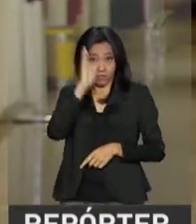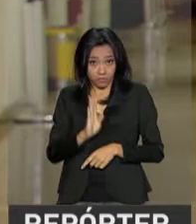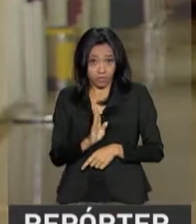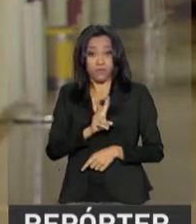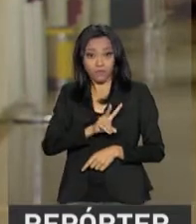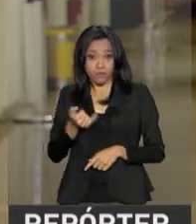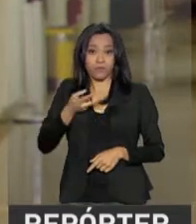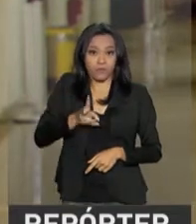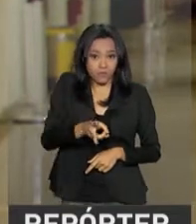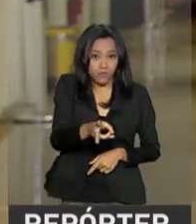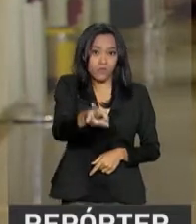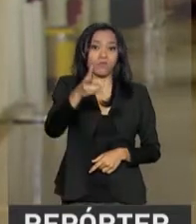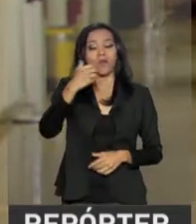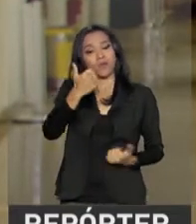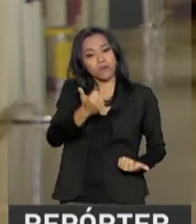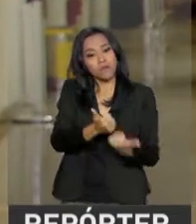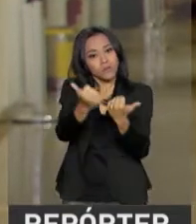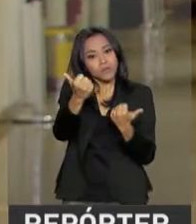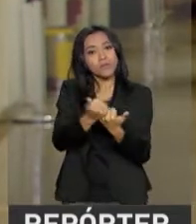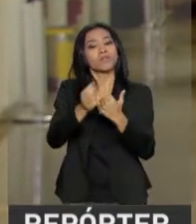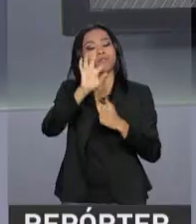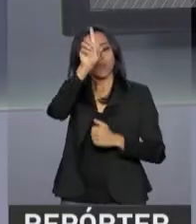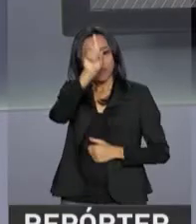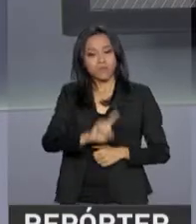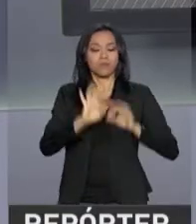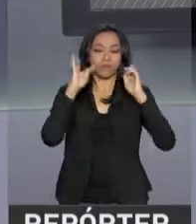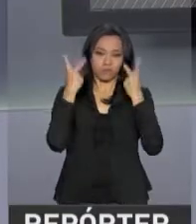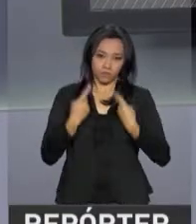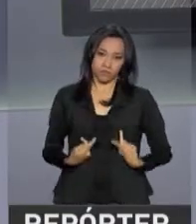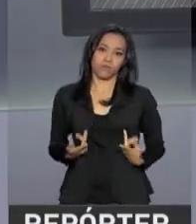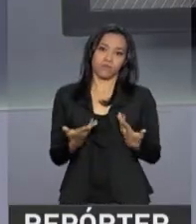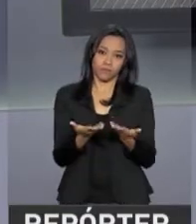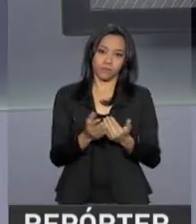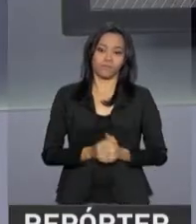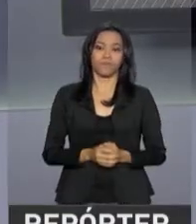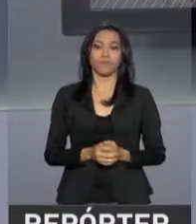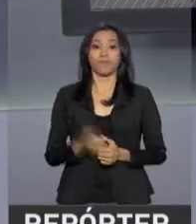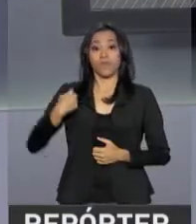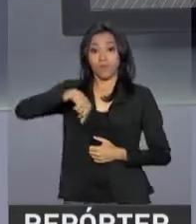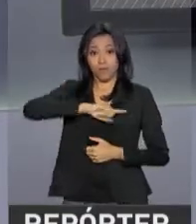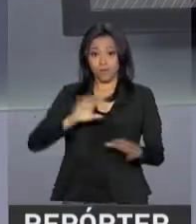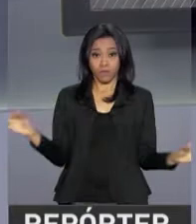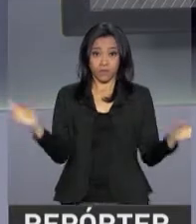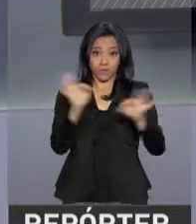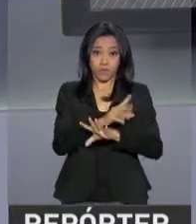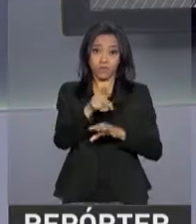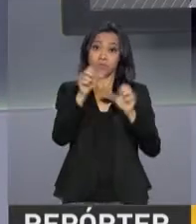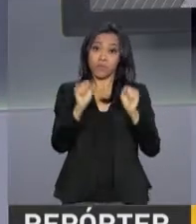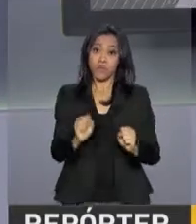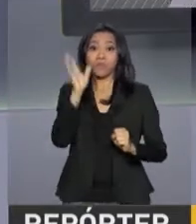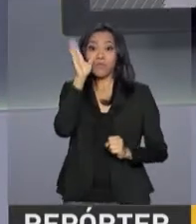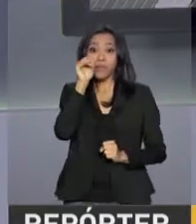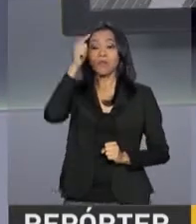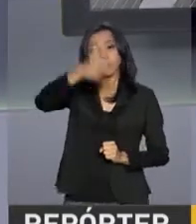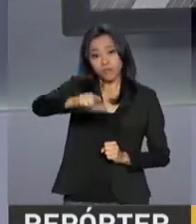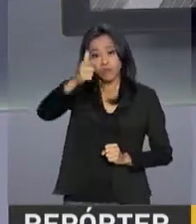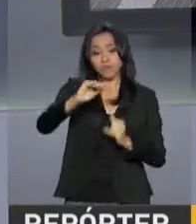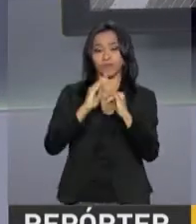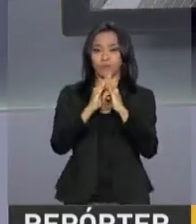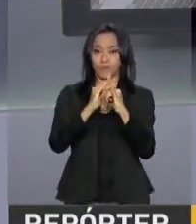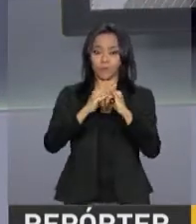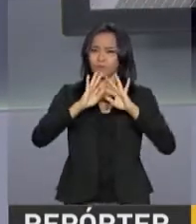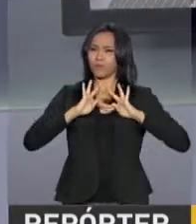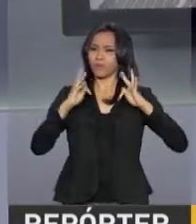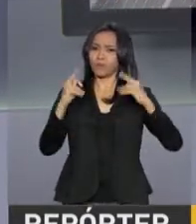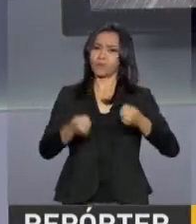continuar atuando em favor dos direitos humanos nós ficamos por aqui você pode rever as reportagens no youtube e toda a